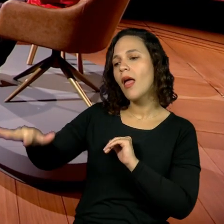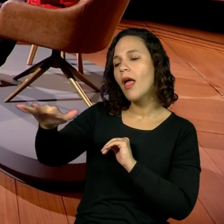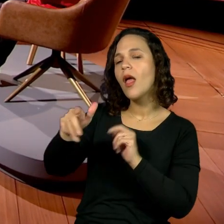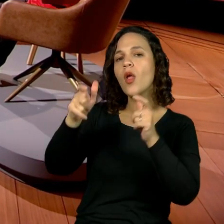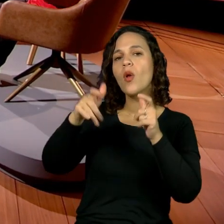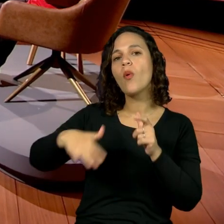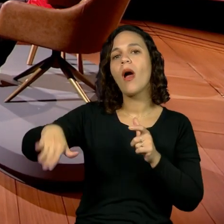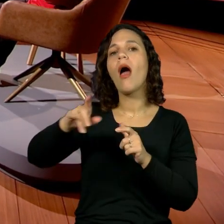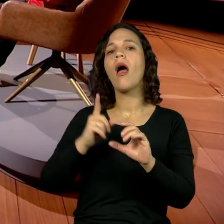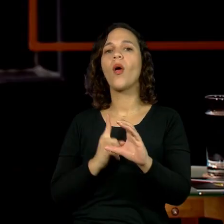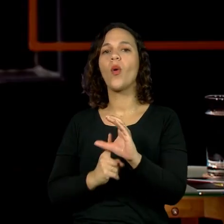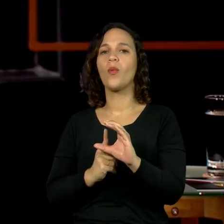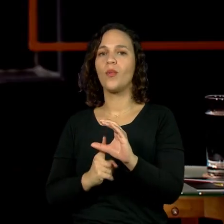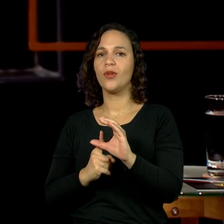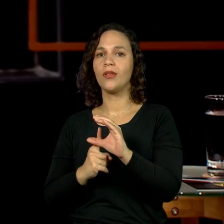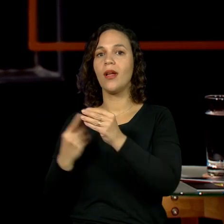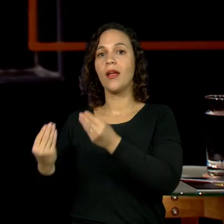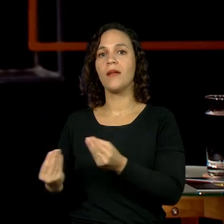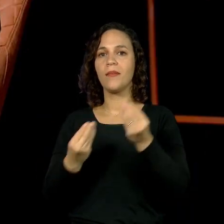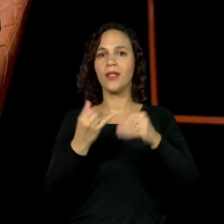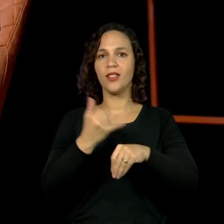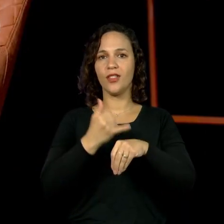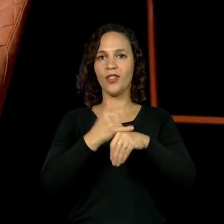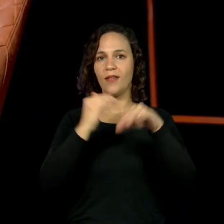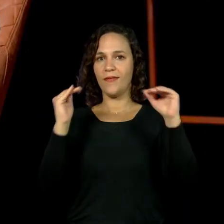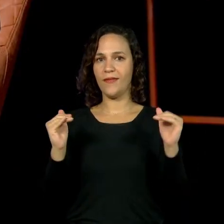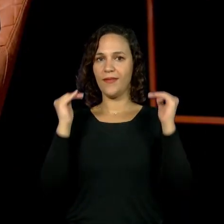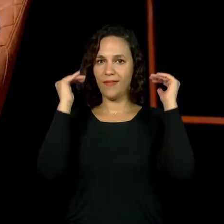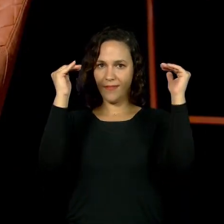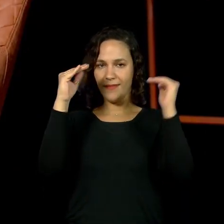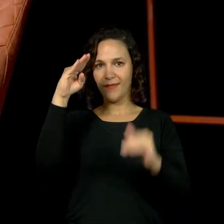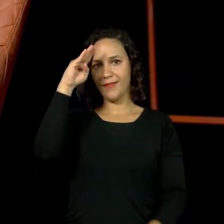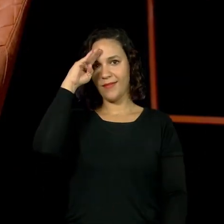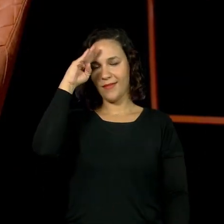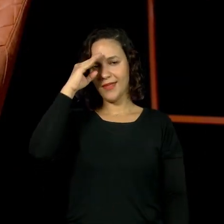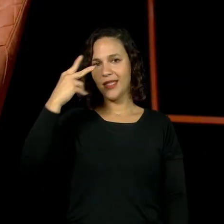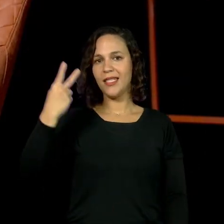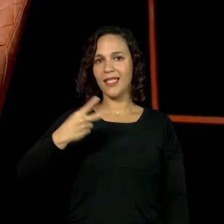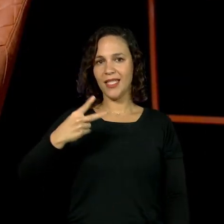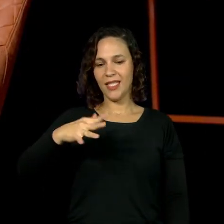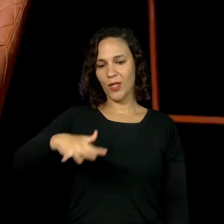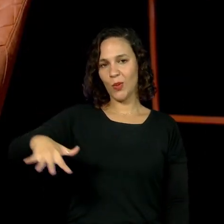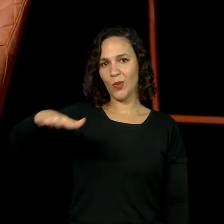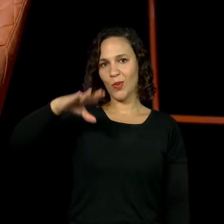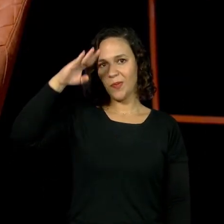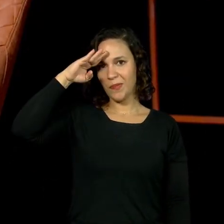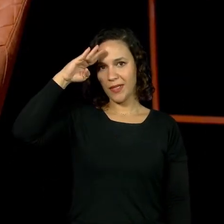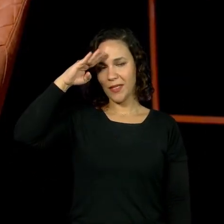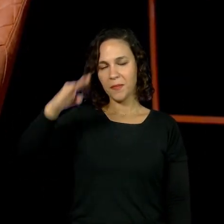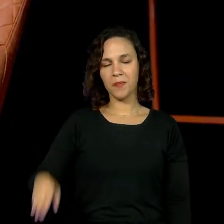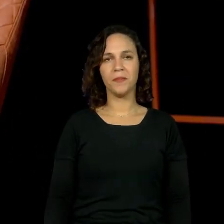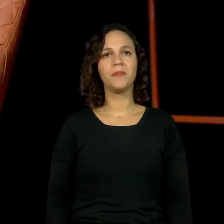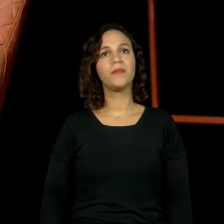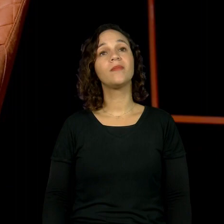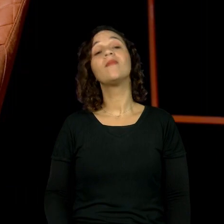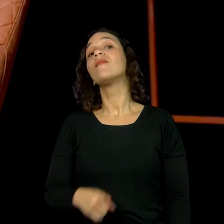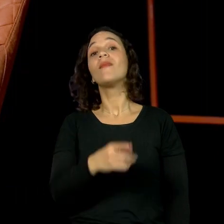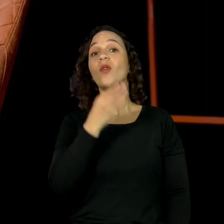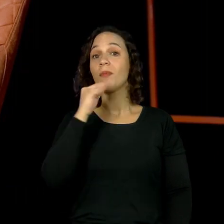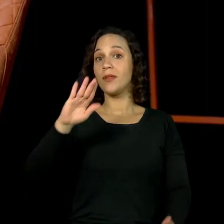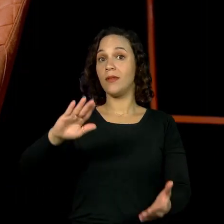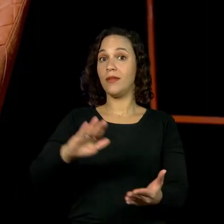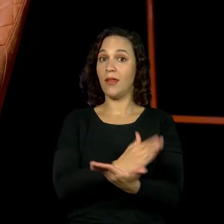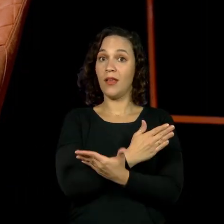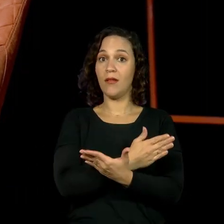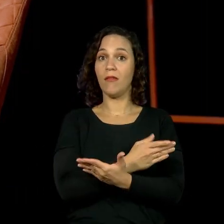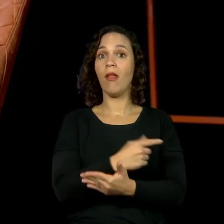e mandava para os superiores no QG, do 2º Exército e 2ª Região Militar. Com a saída dele, eu que era o